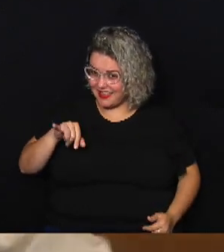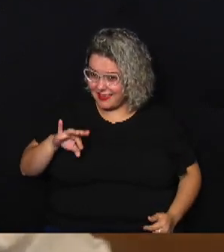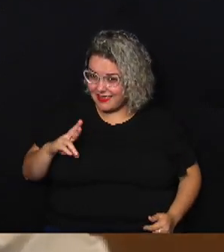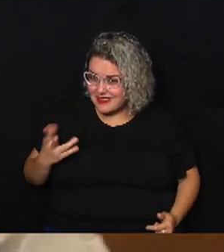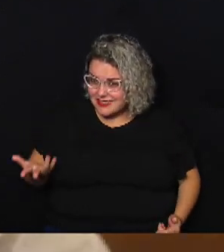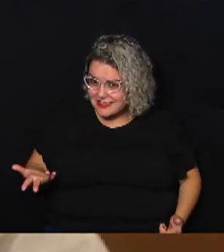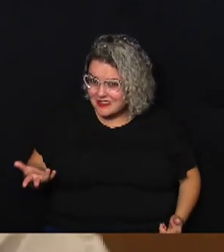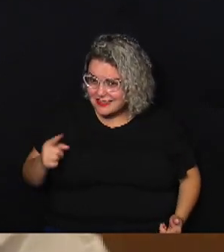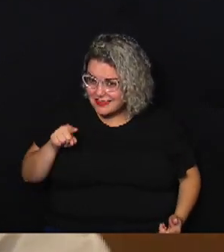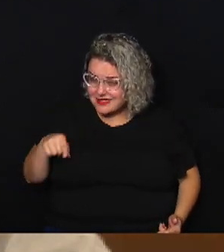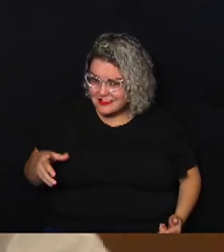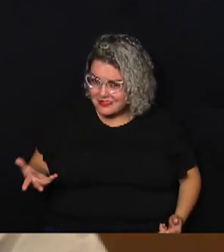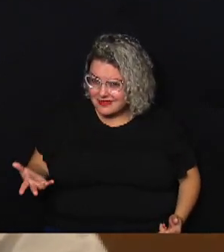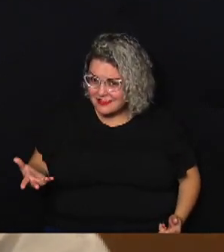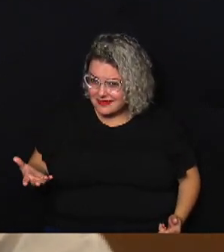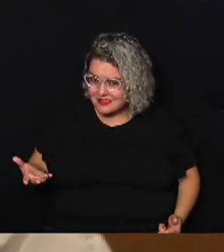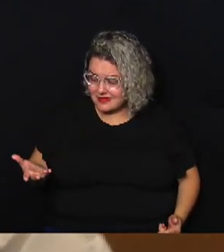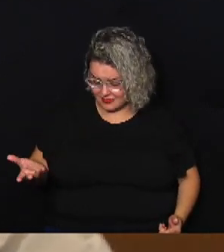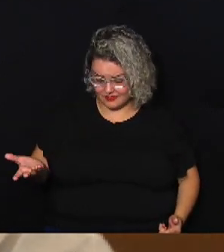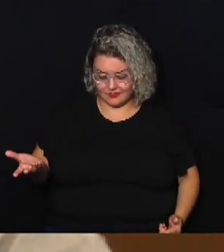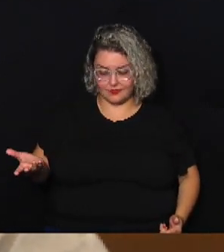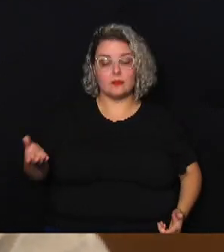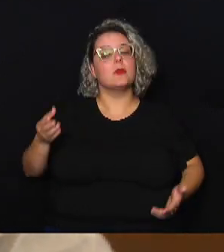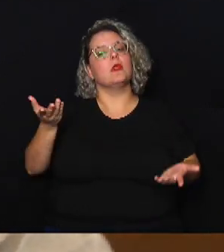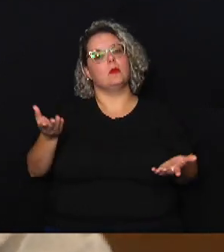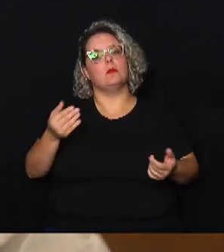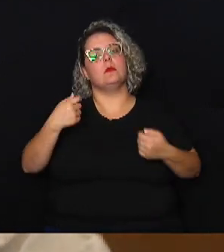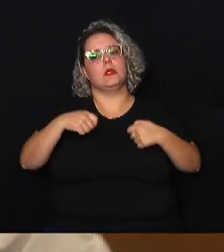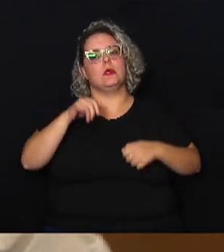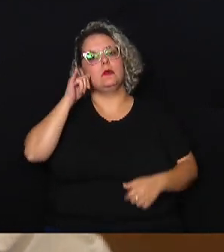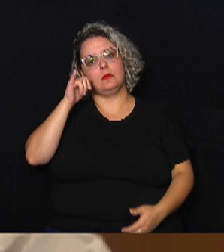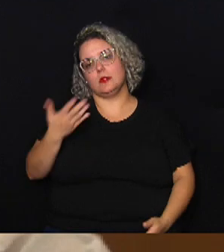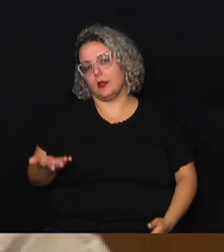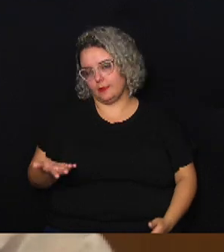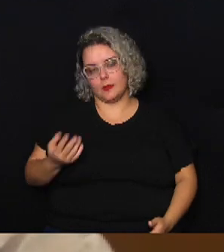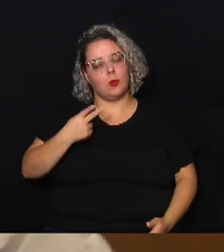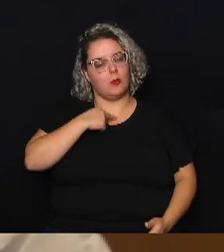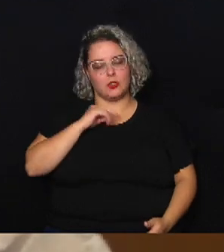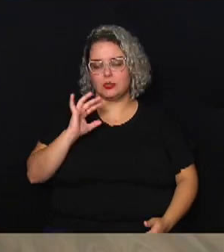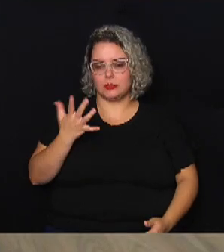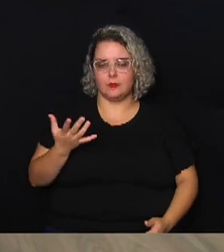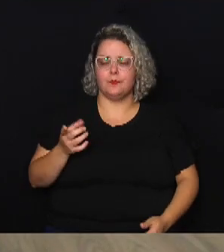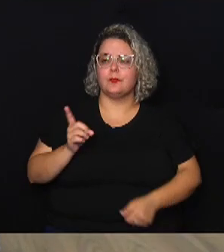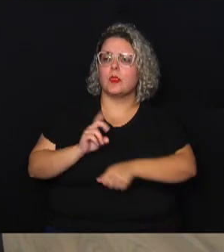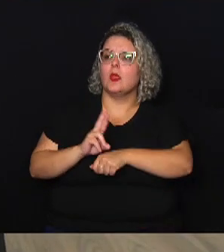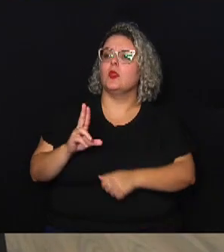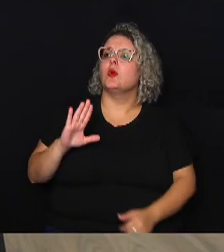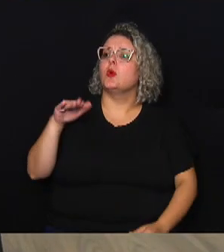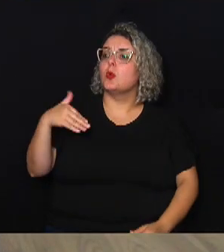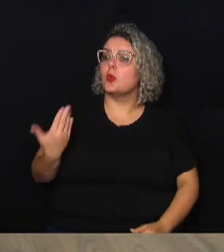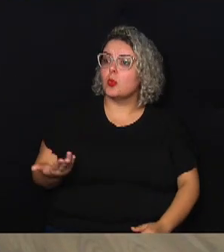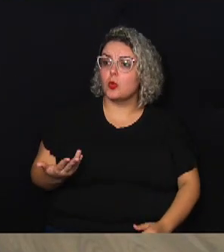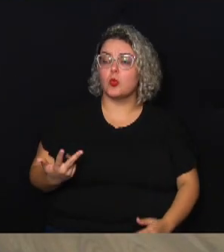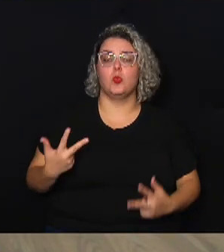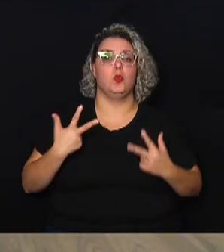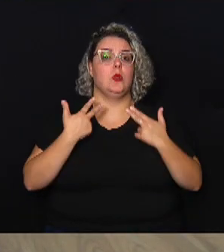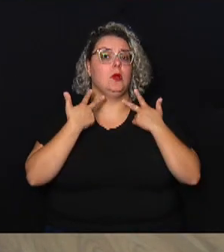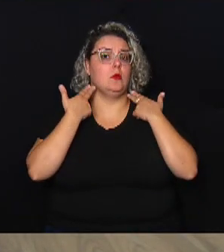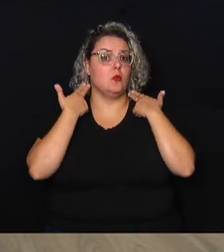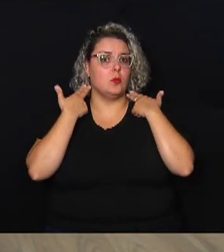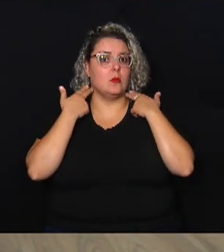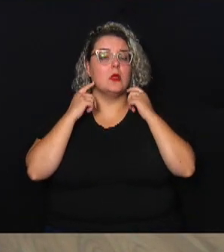falta de informação para a paciente. Isso não pode acontecer. E doutor, quando a cirurgia plástica é